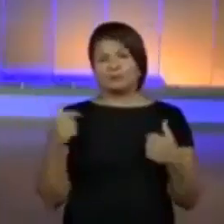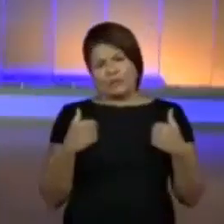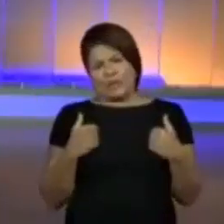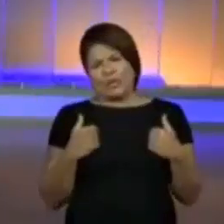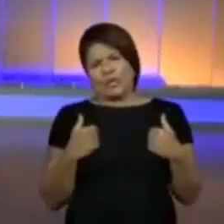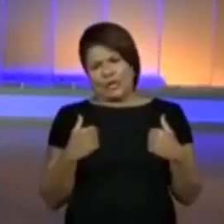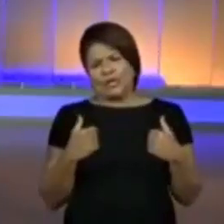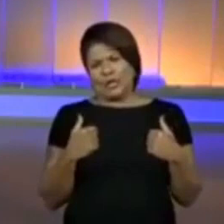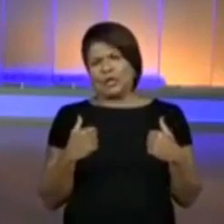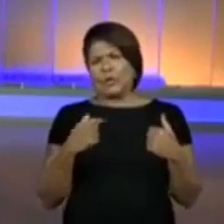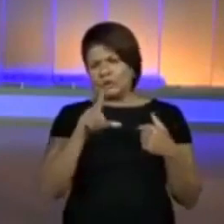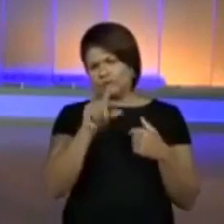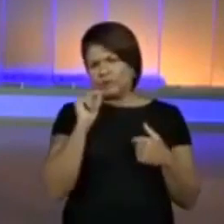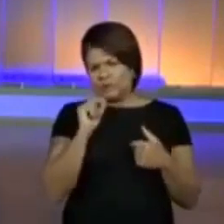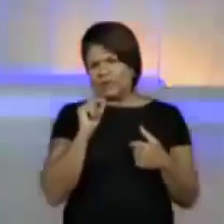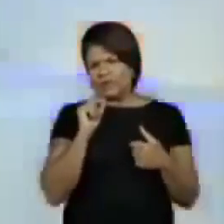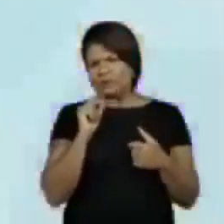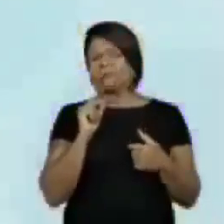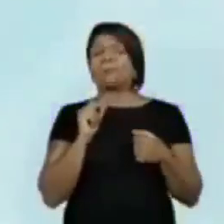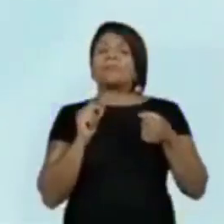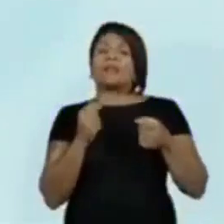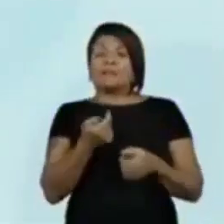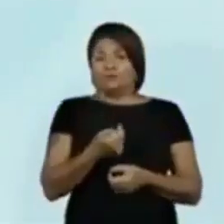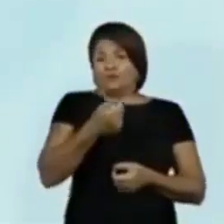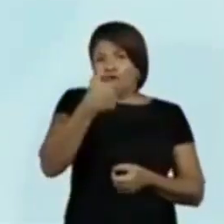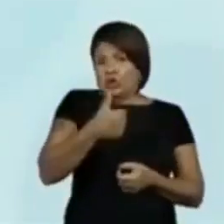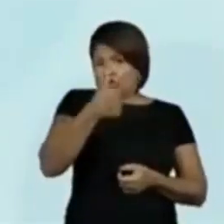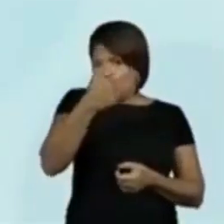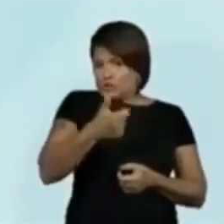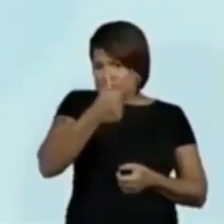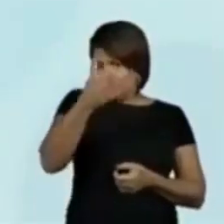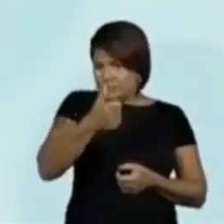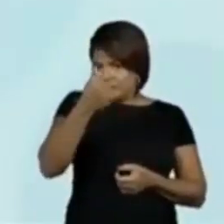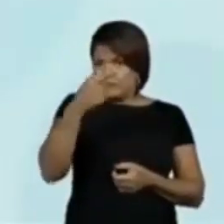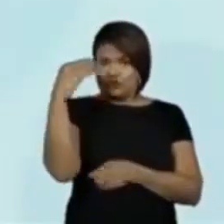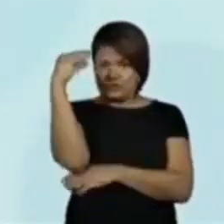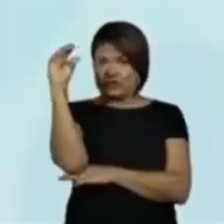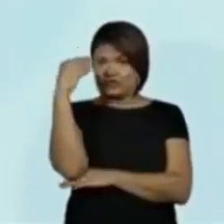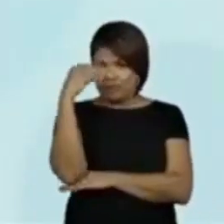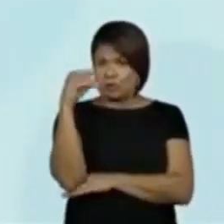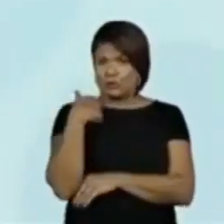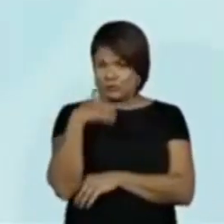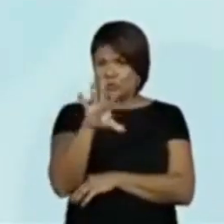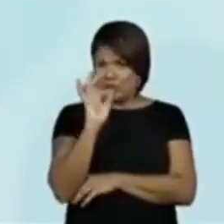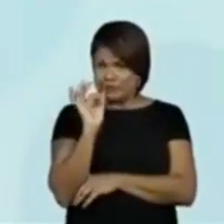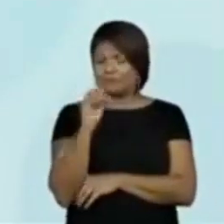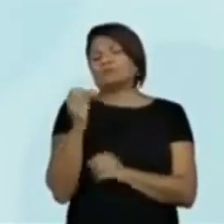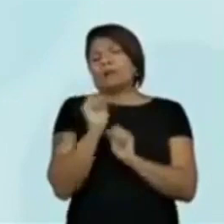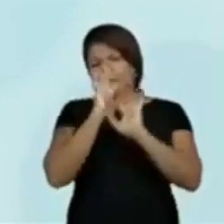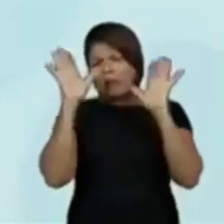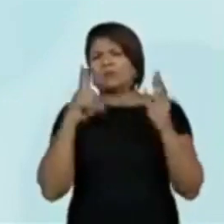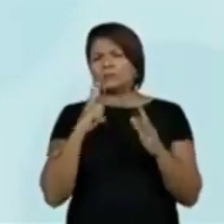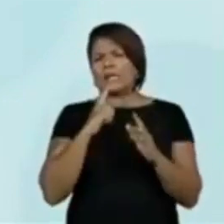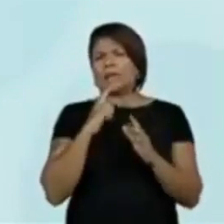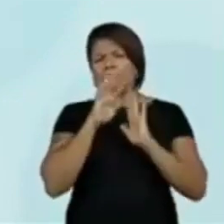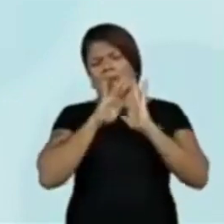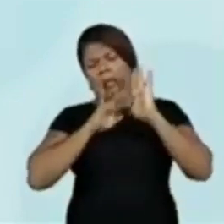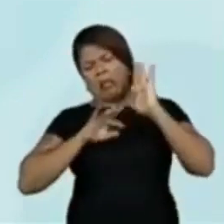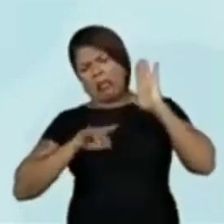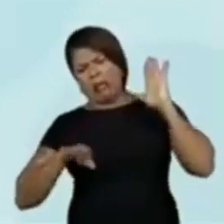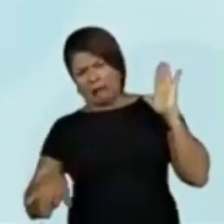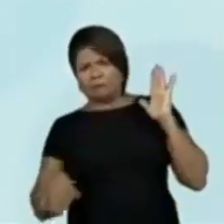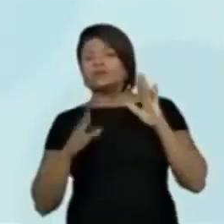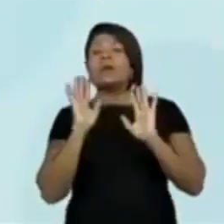propus e eu escolhi 12 dinossauros. Claro, tem muito mais, mas nós tínhamos aqui essa